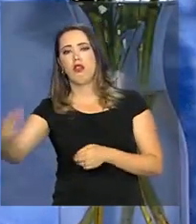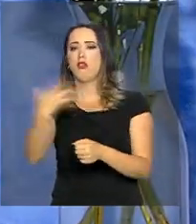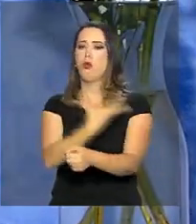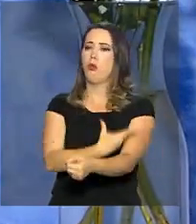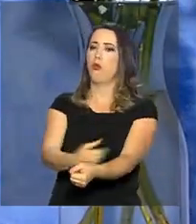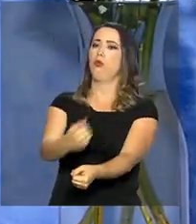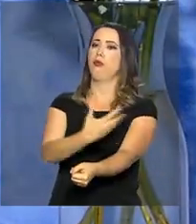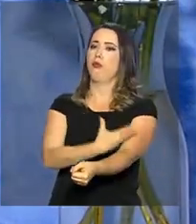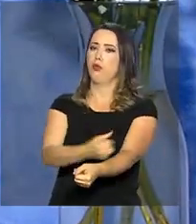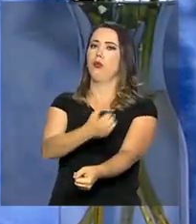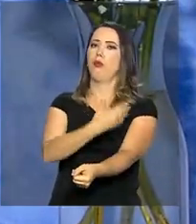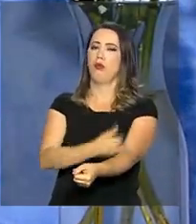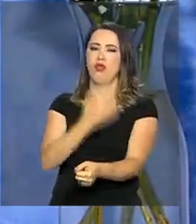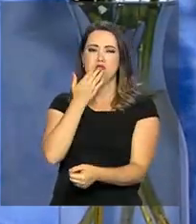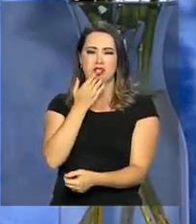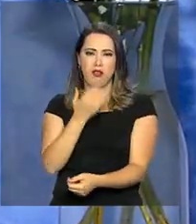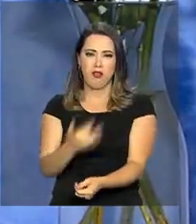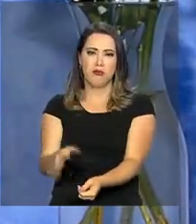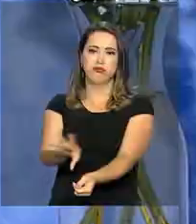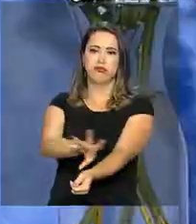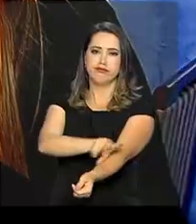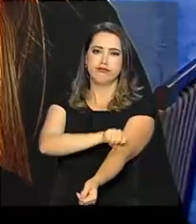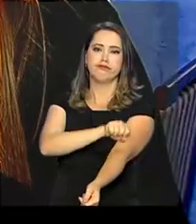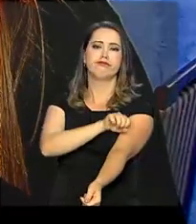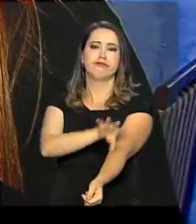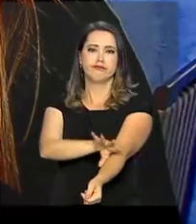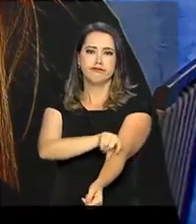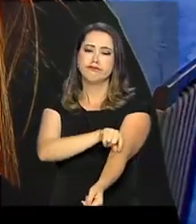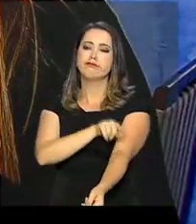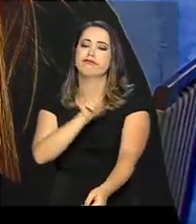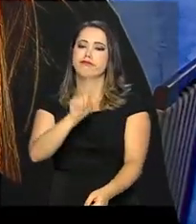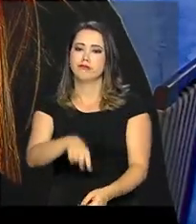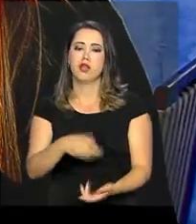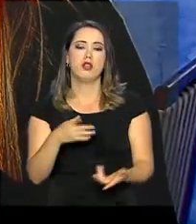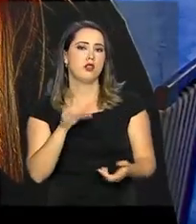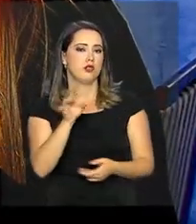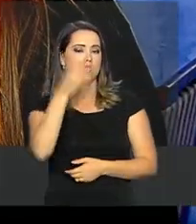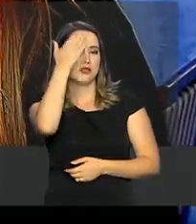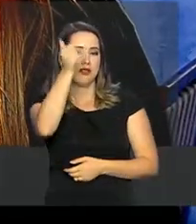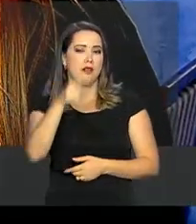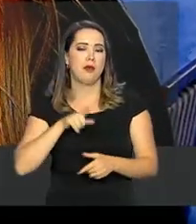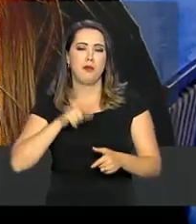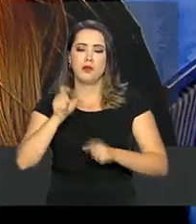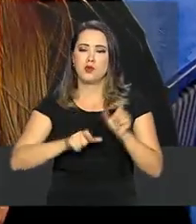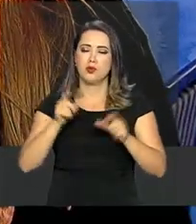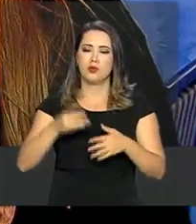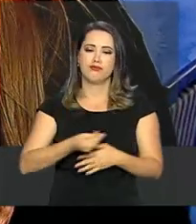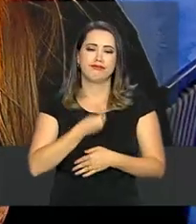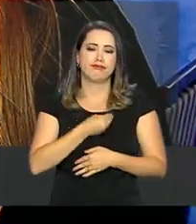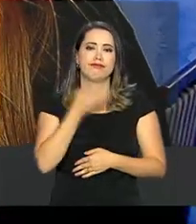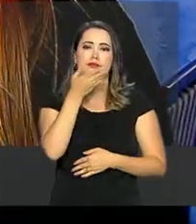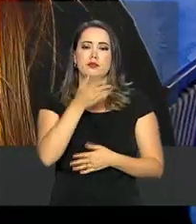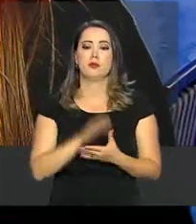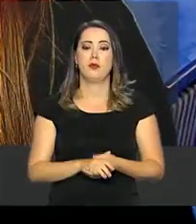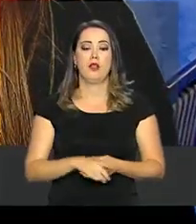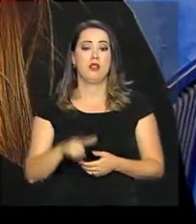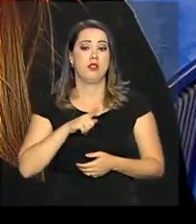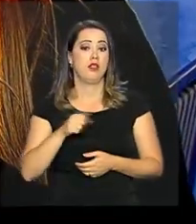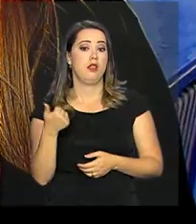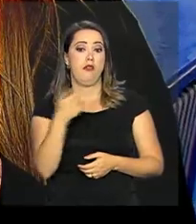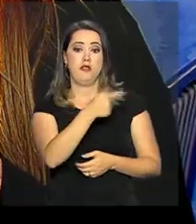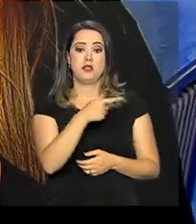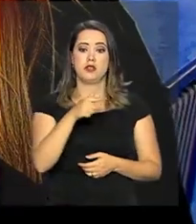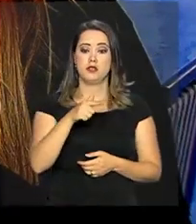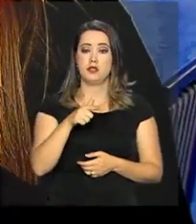complicado e só sabe quem passa por essa situação no ano passado o brasil registrou quase 17 doadores de órgão para cada